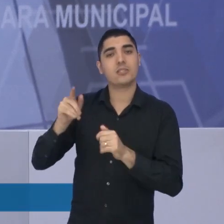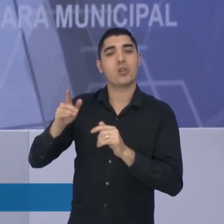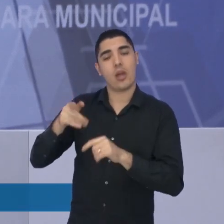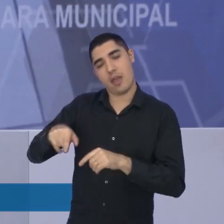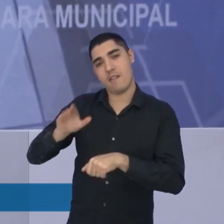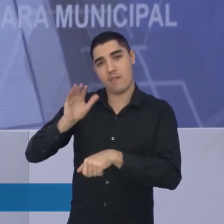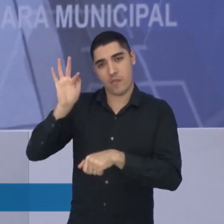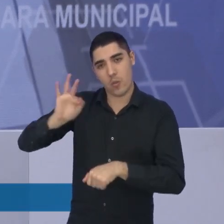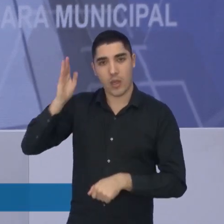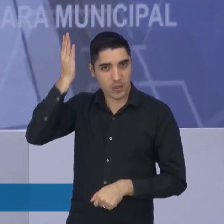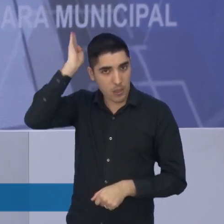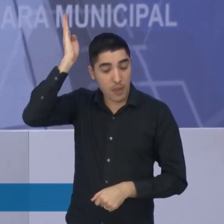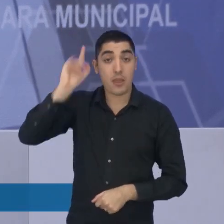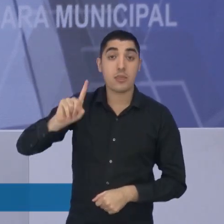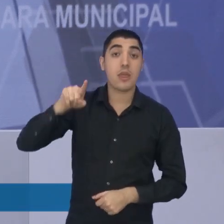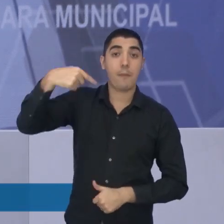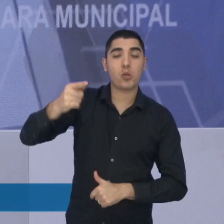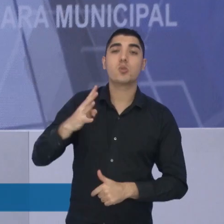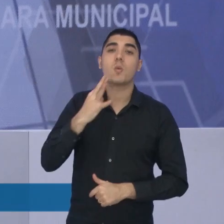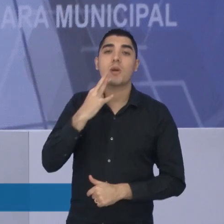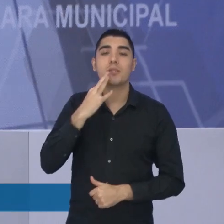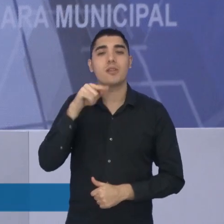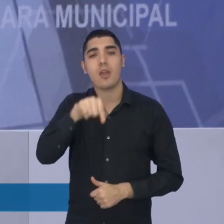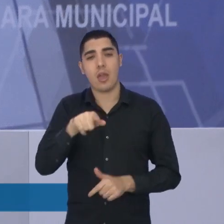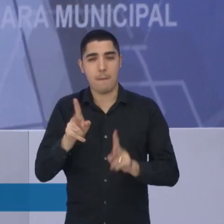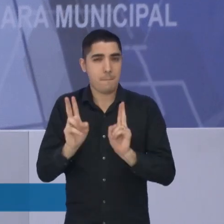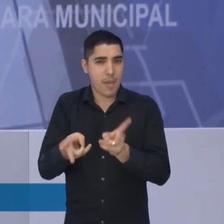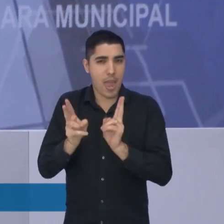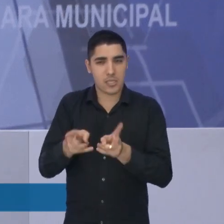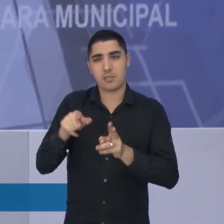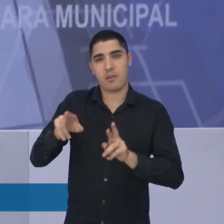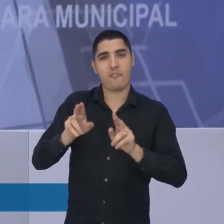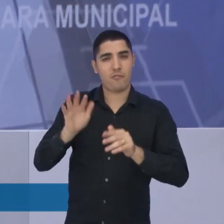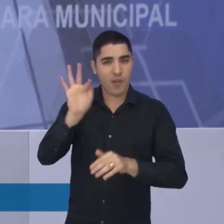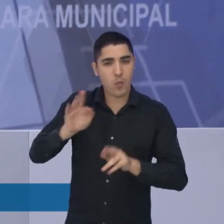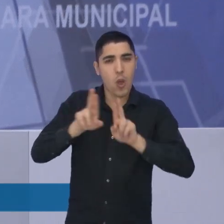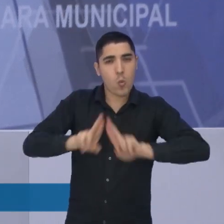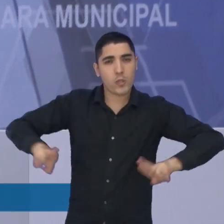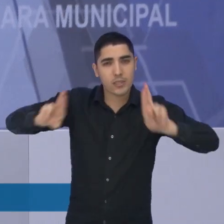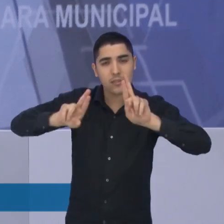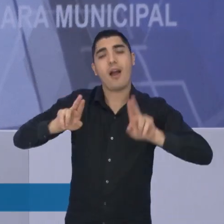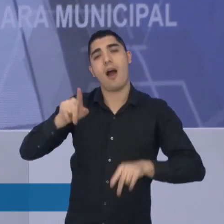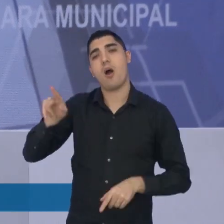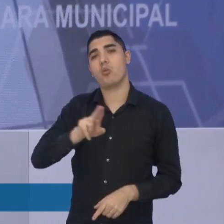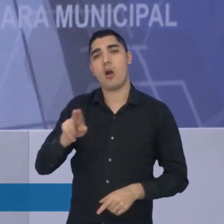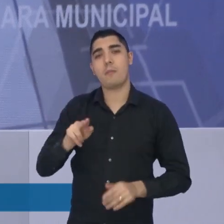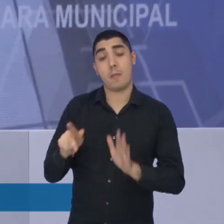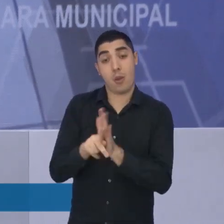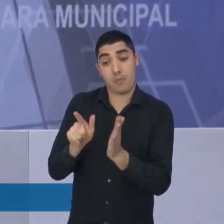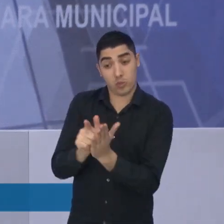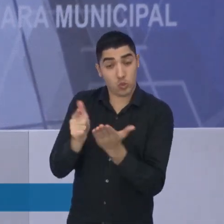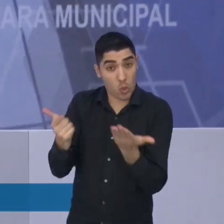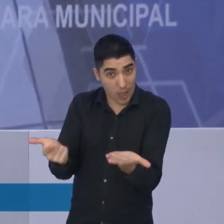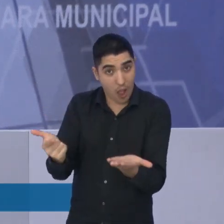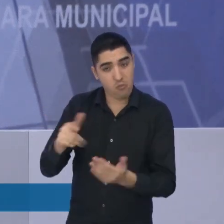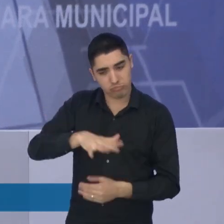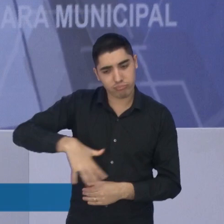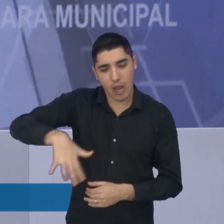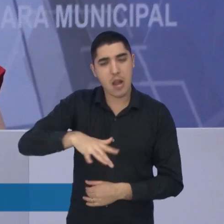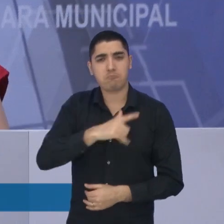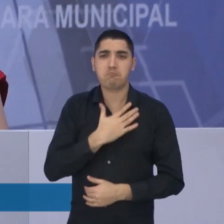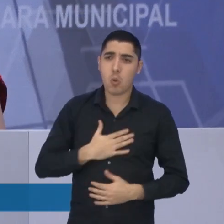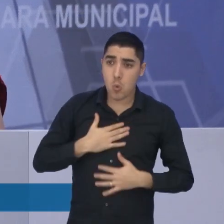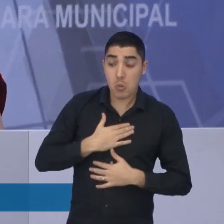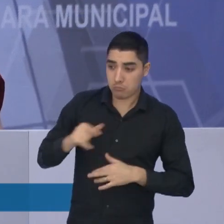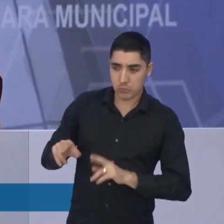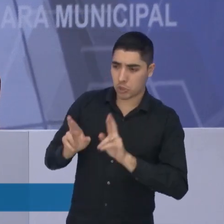de Jornalismo da Unital e decidiu prestar um novo vestibular para sua área totalmente diferente,